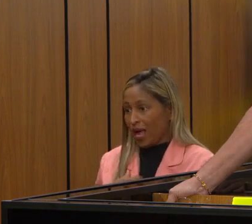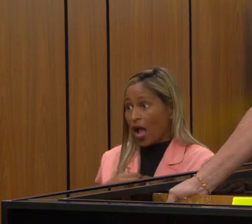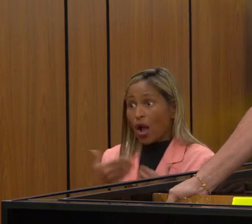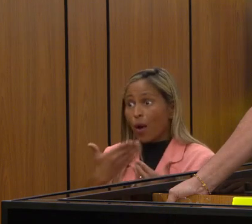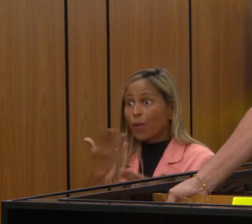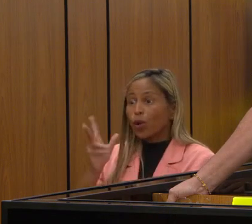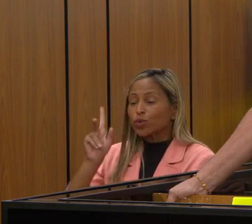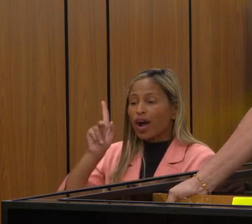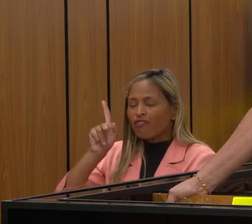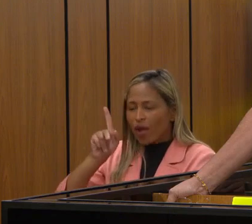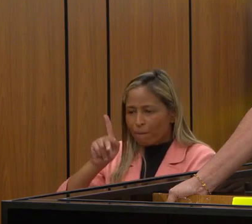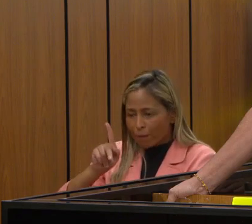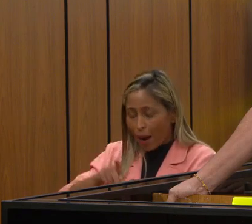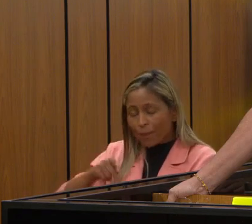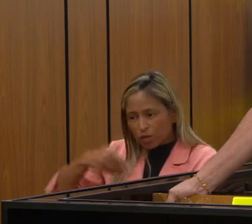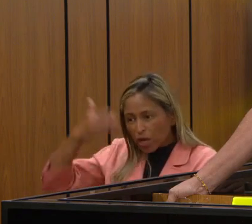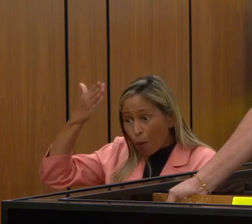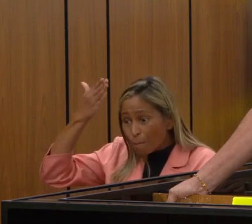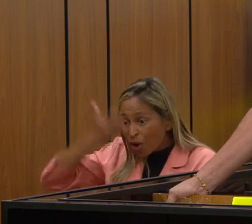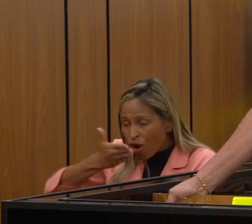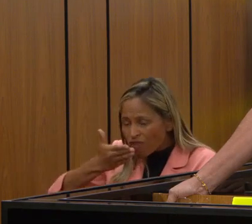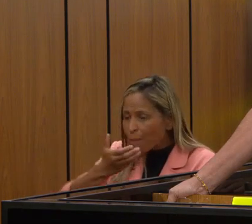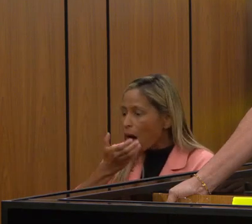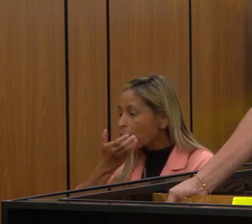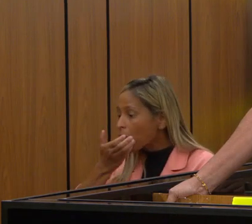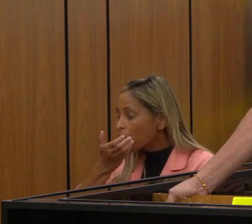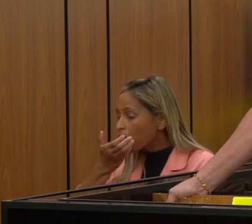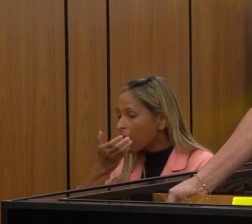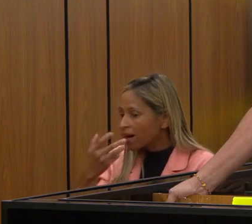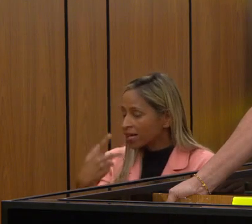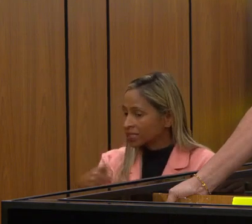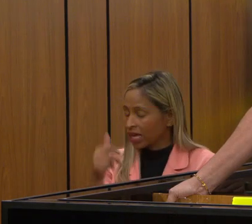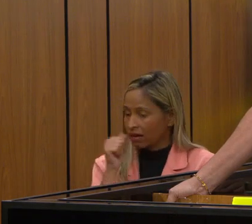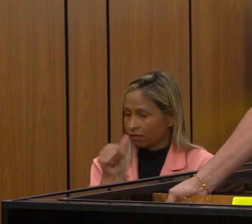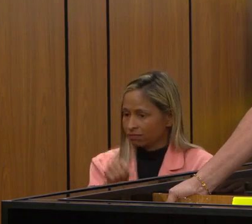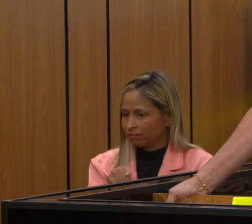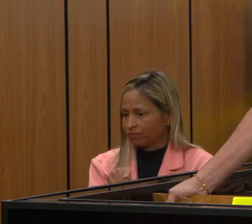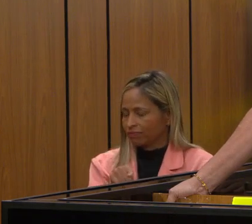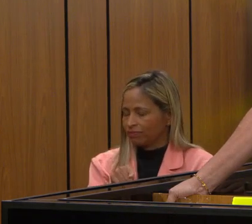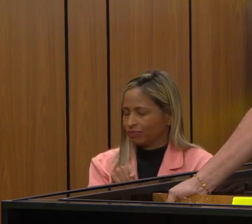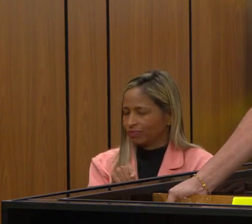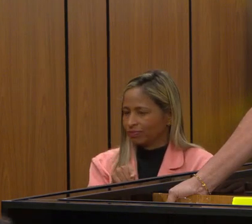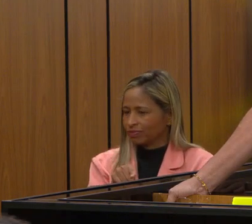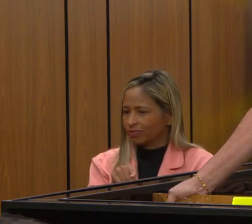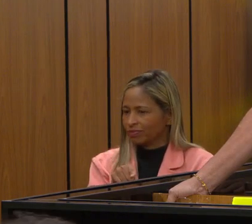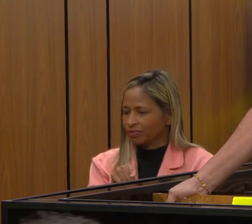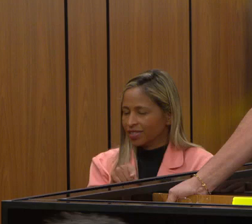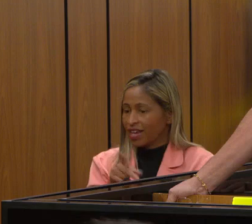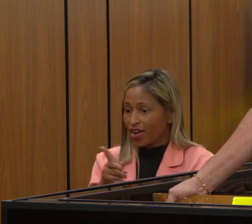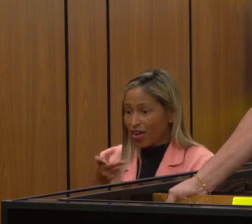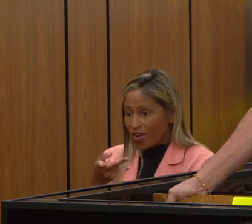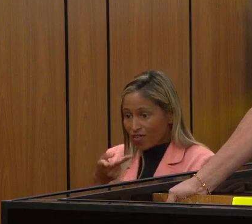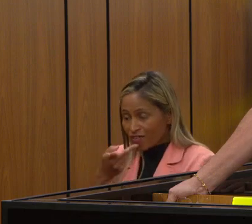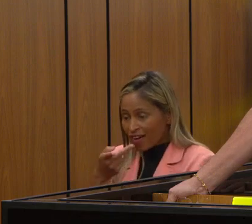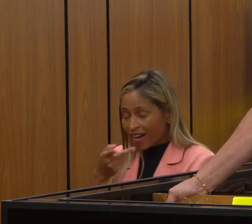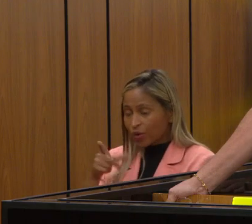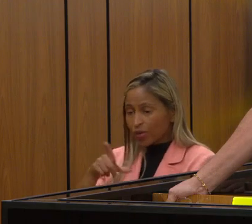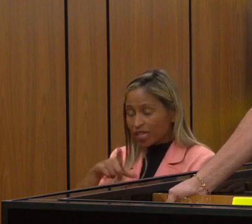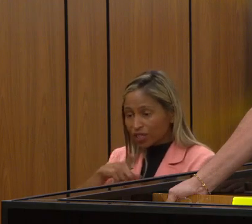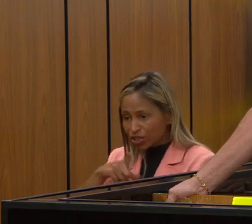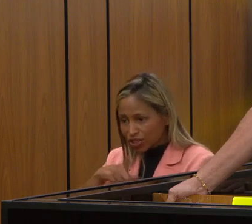mas eu tenho algumas provas em áudio dela ela falando que tinha